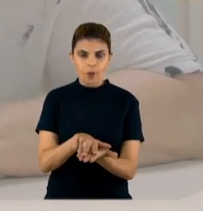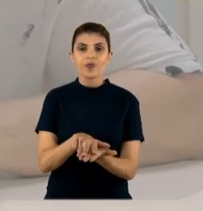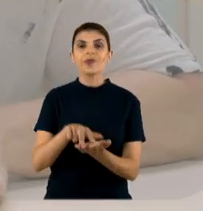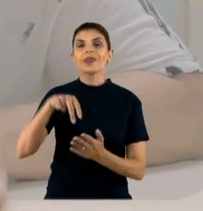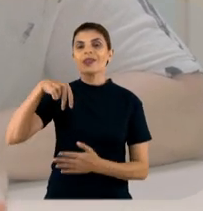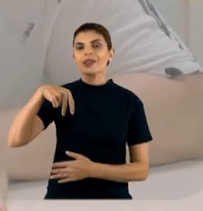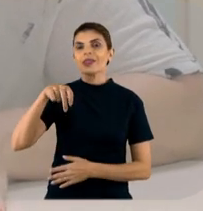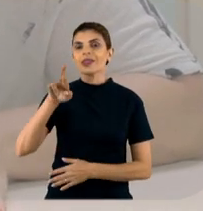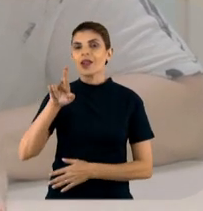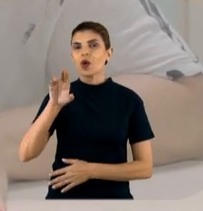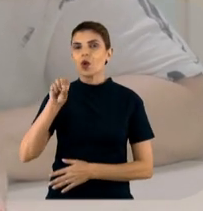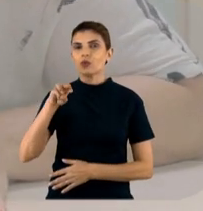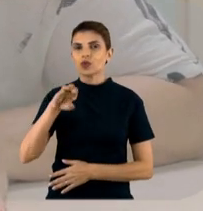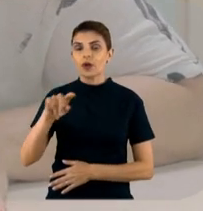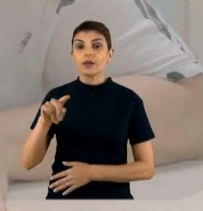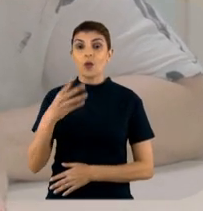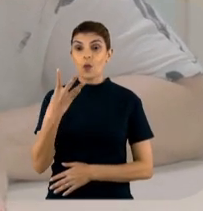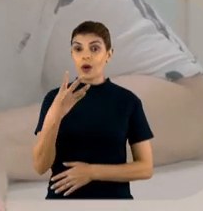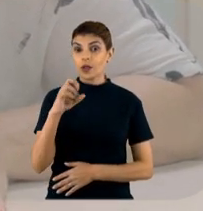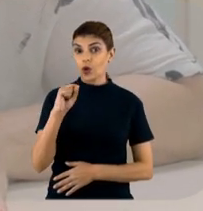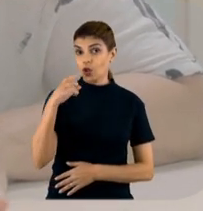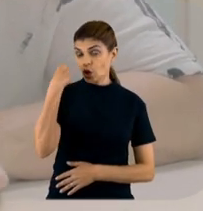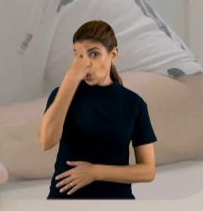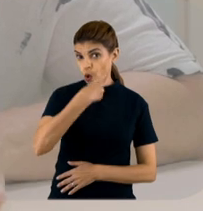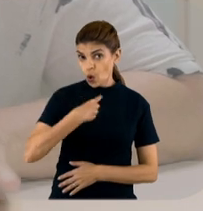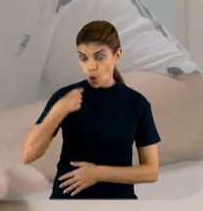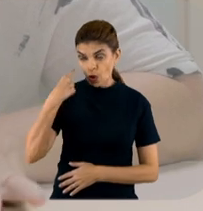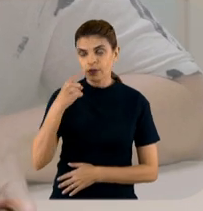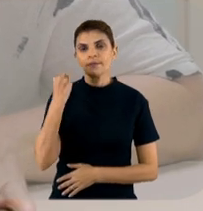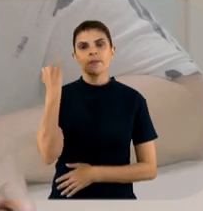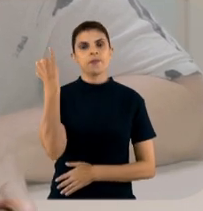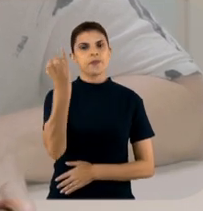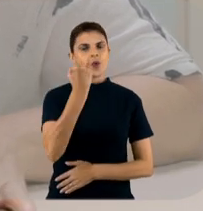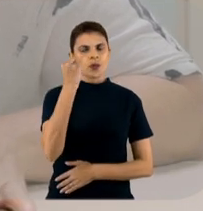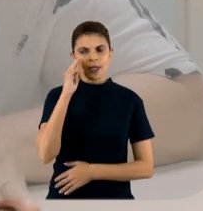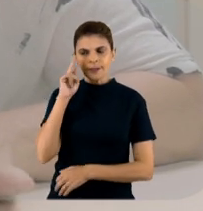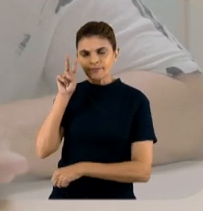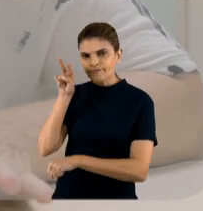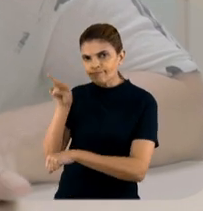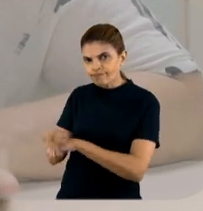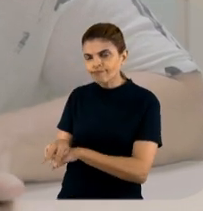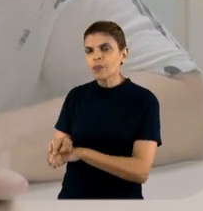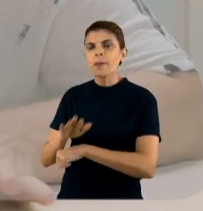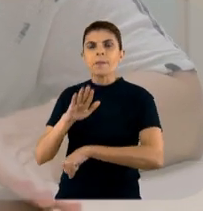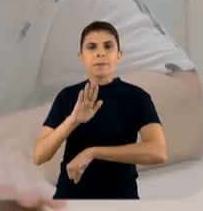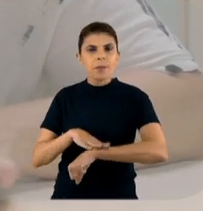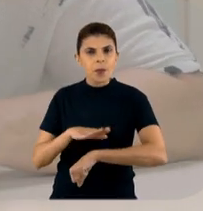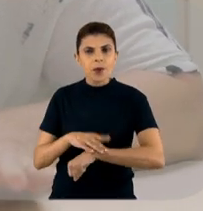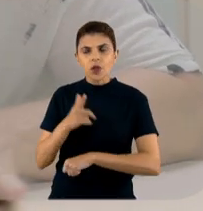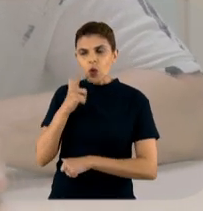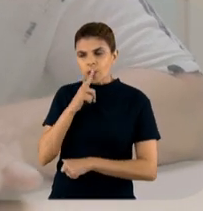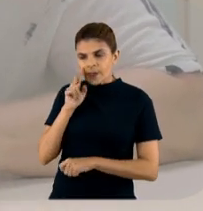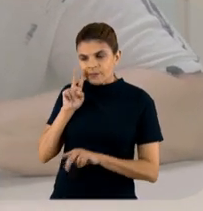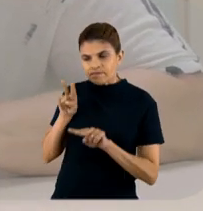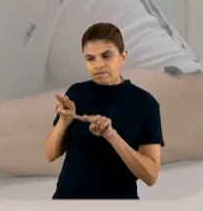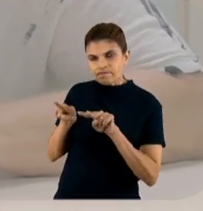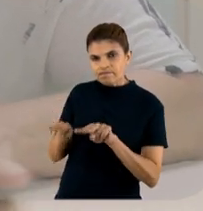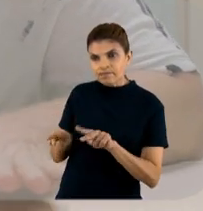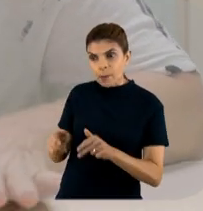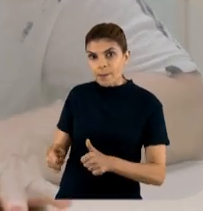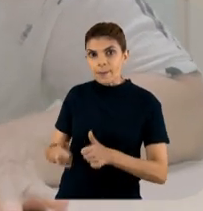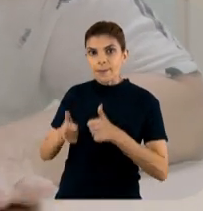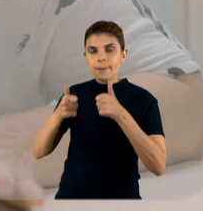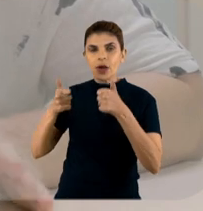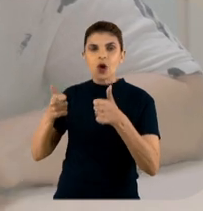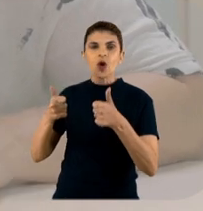principalmente nas primeiras 48 horas que ele é intubado isso é muito importante é um momento talvez que você consiga eh